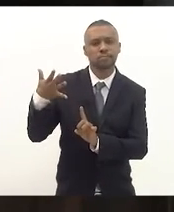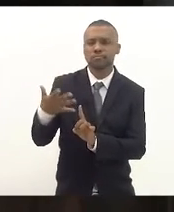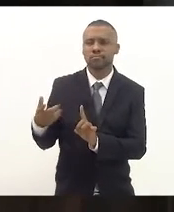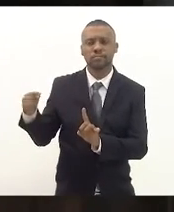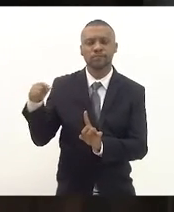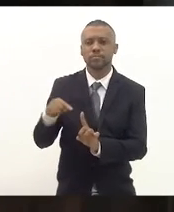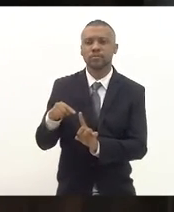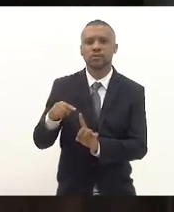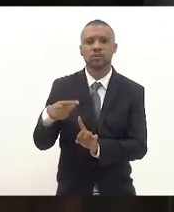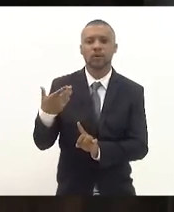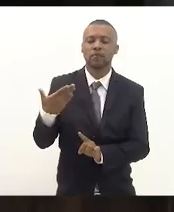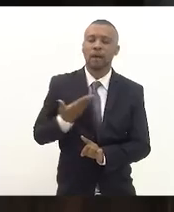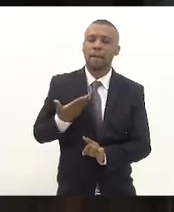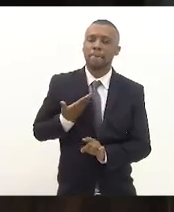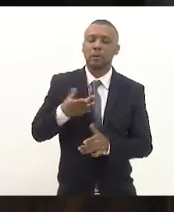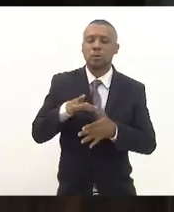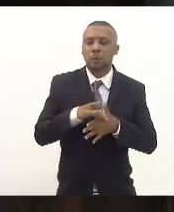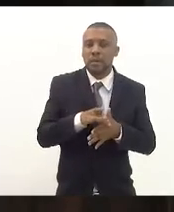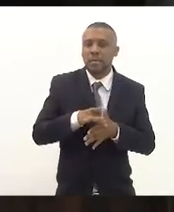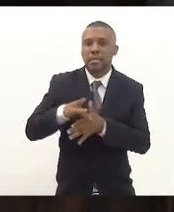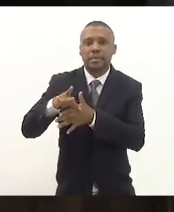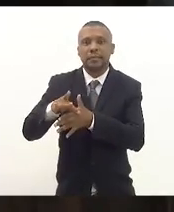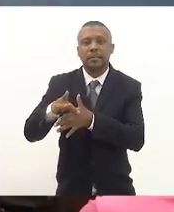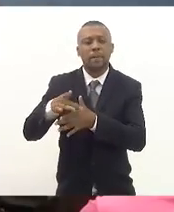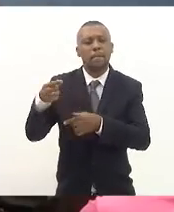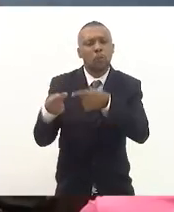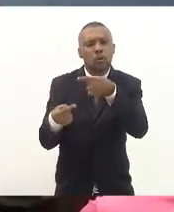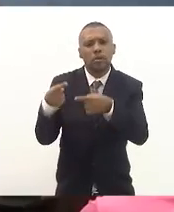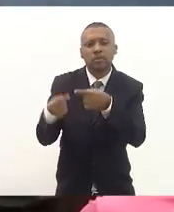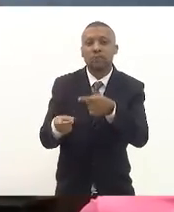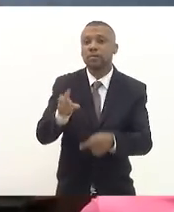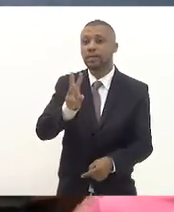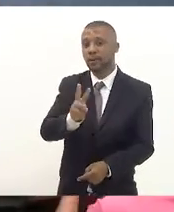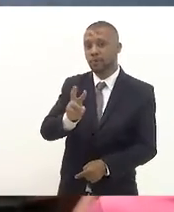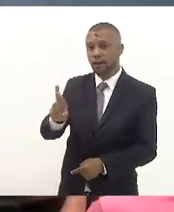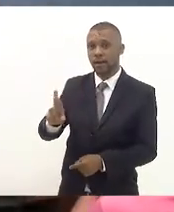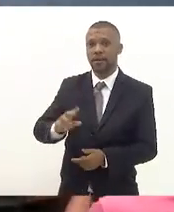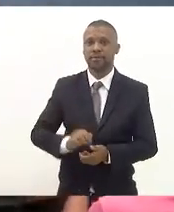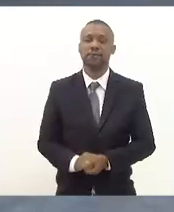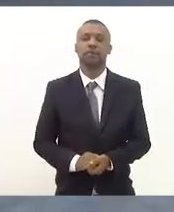o nosso grande líder político Washington Reis presidente